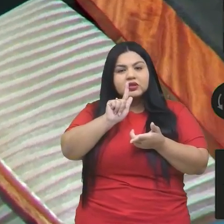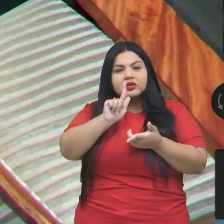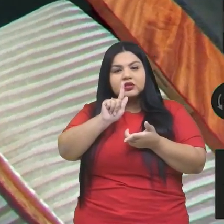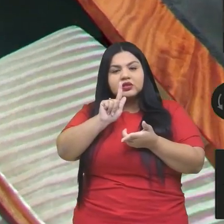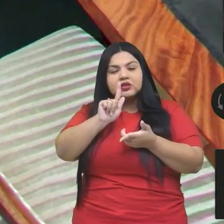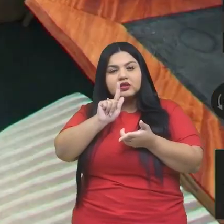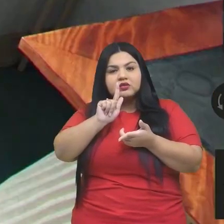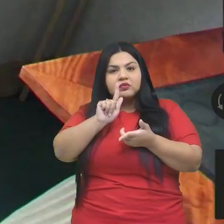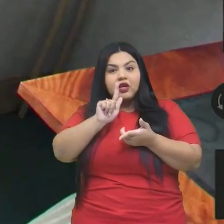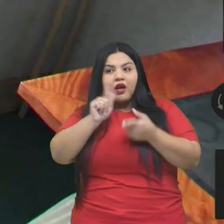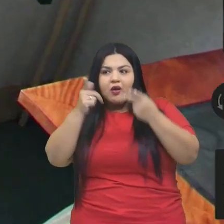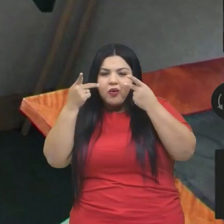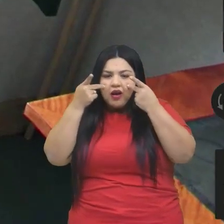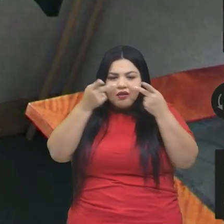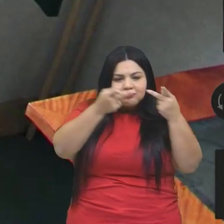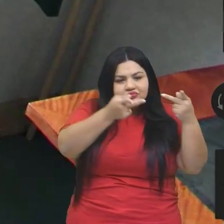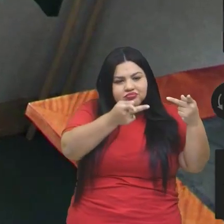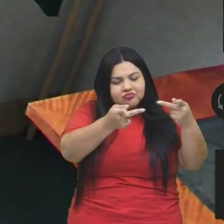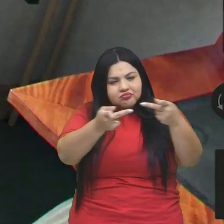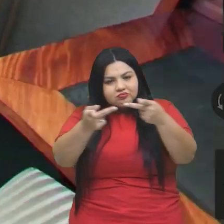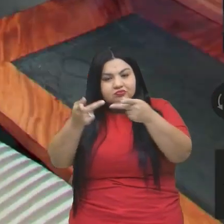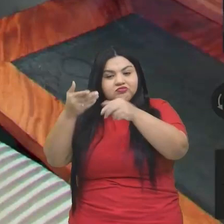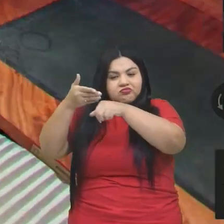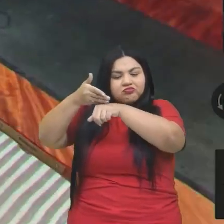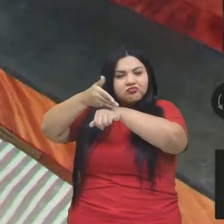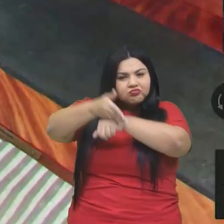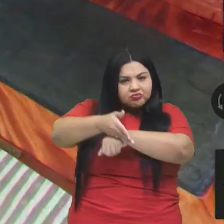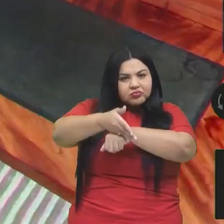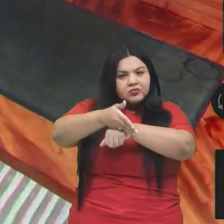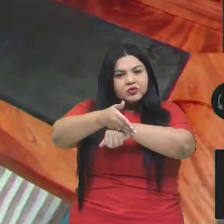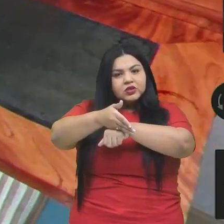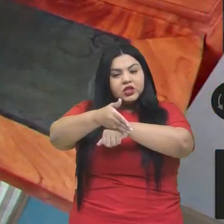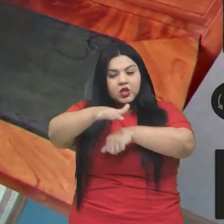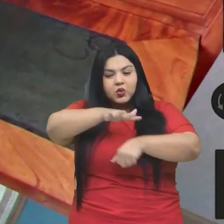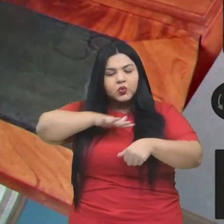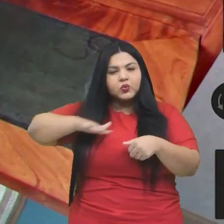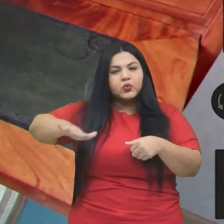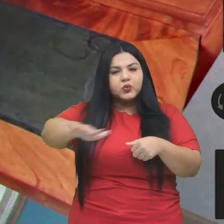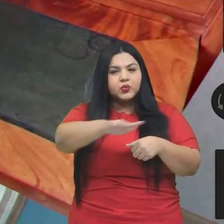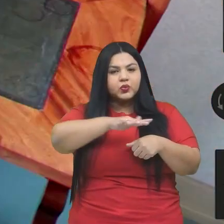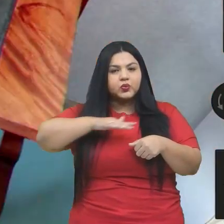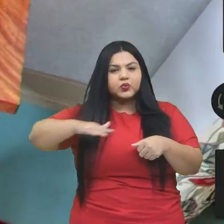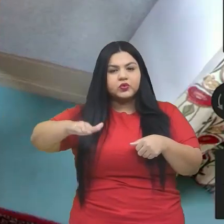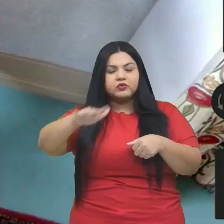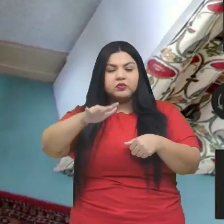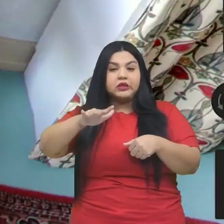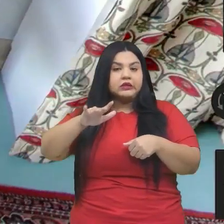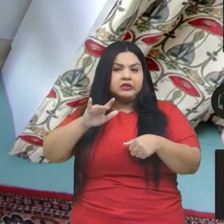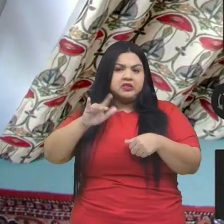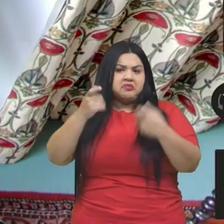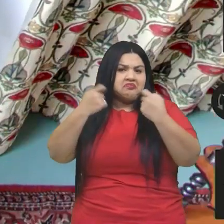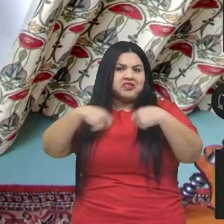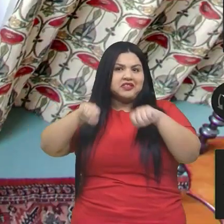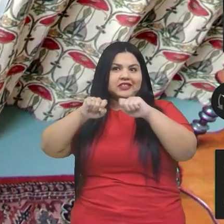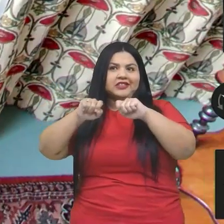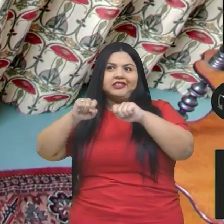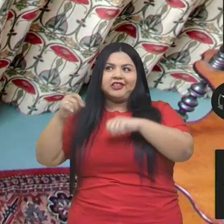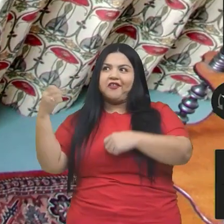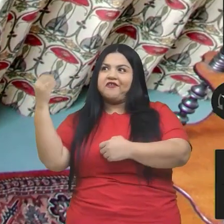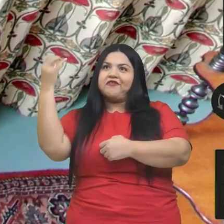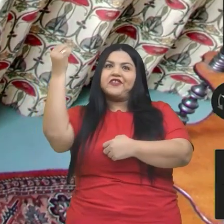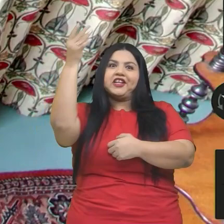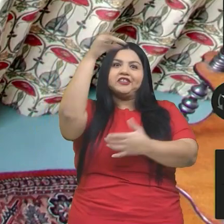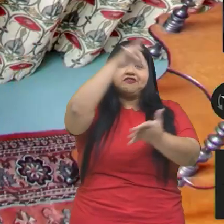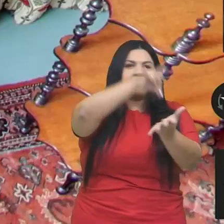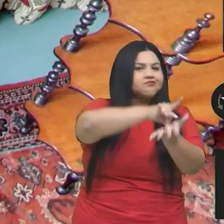navegar, não é, ter acesso aí ao ambiente sem sair de casa, né? Então é